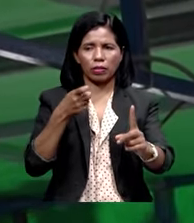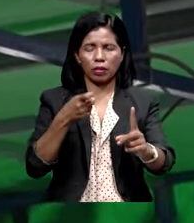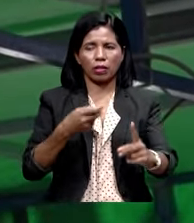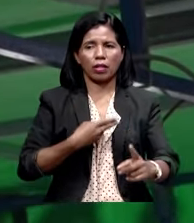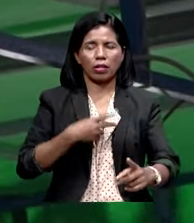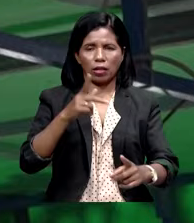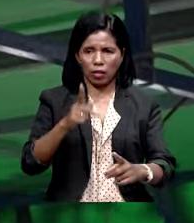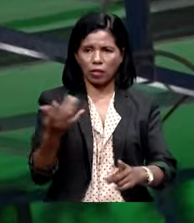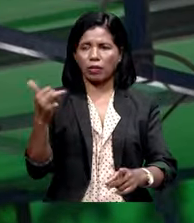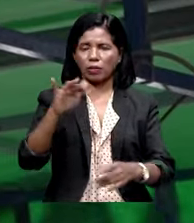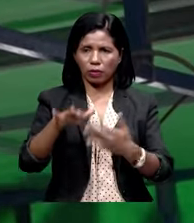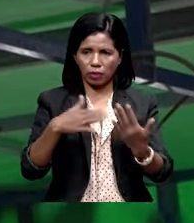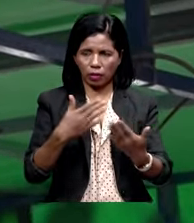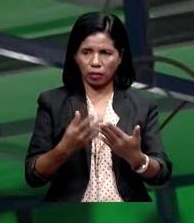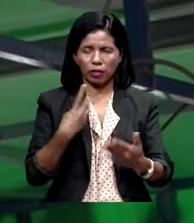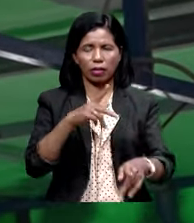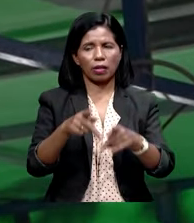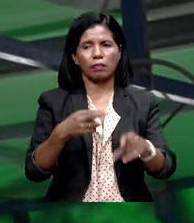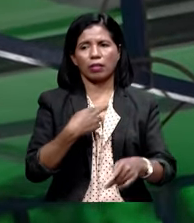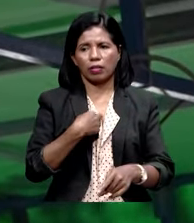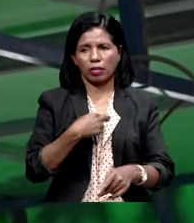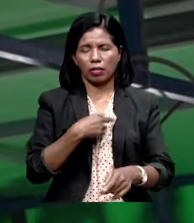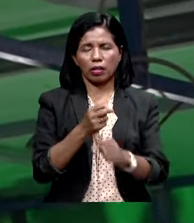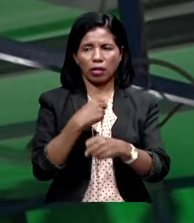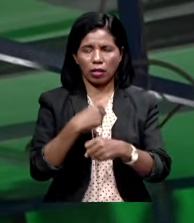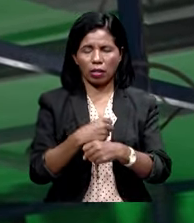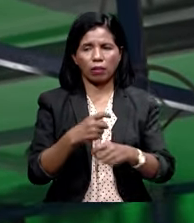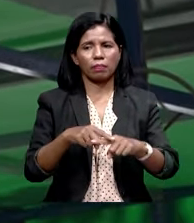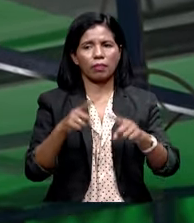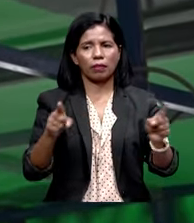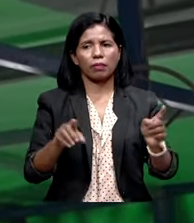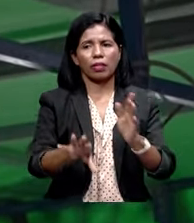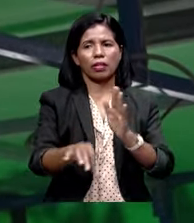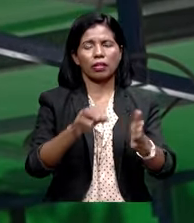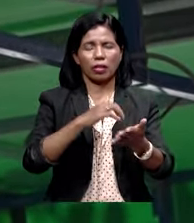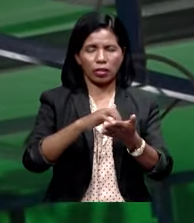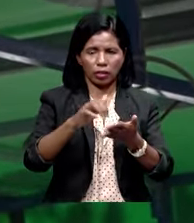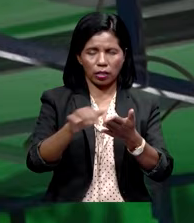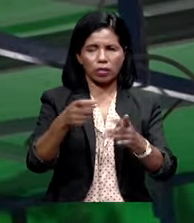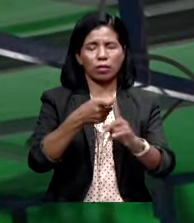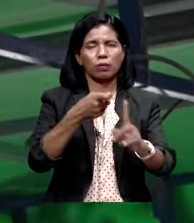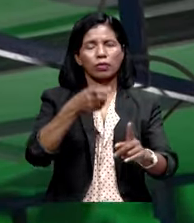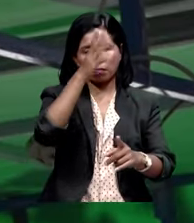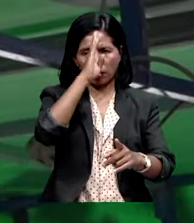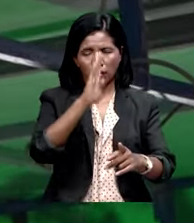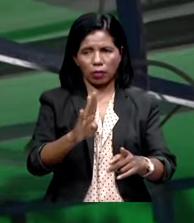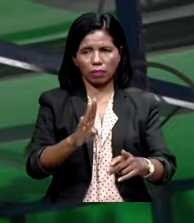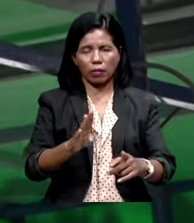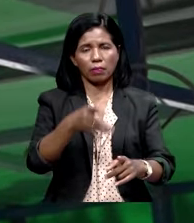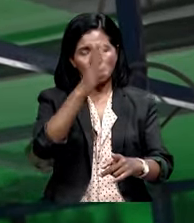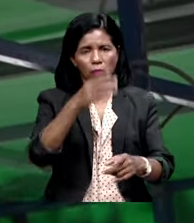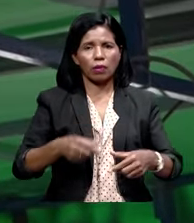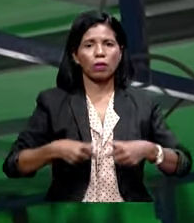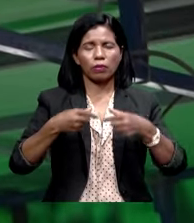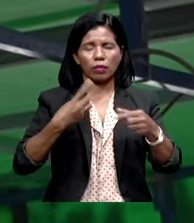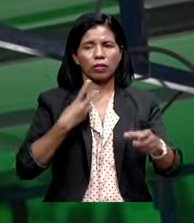Hahalo Xira, nevema que tema rasi, halo, meve, retan licença, o cinema Roma. Roma com foi, tahalo irene, atua